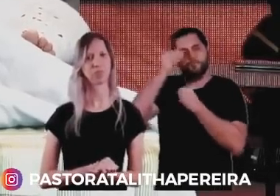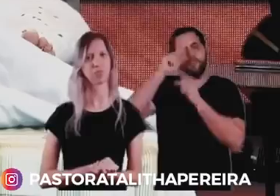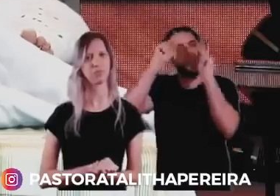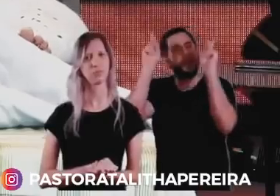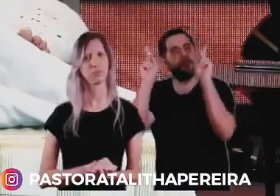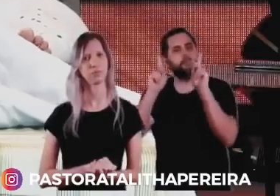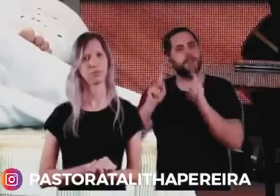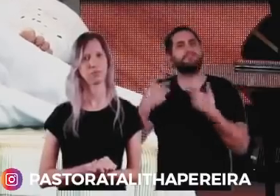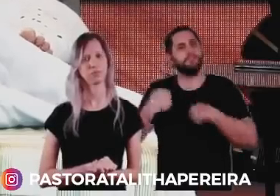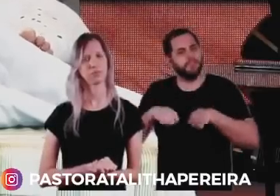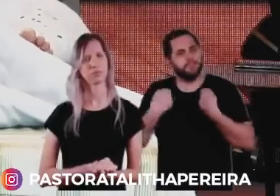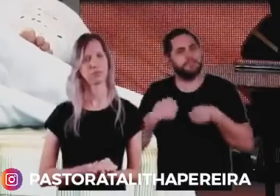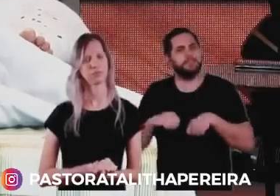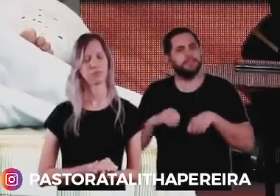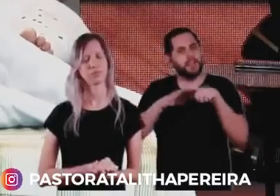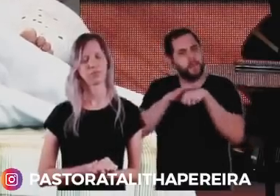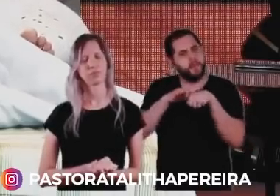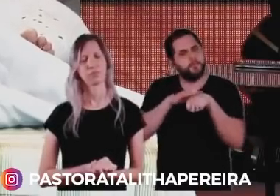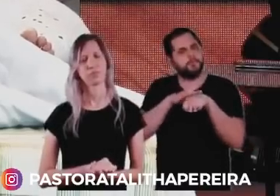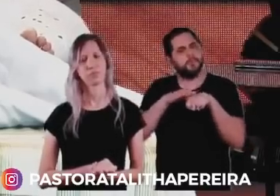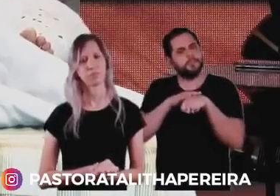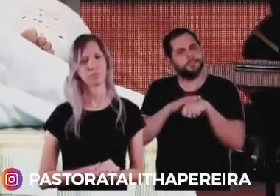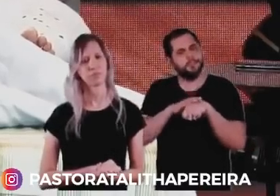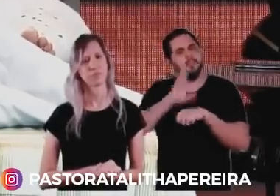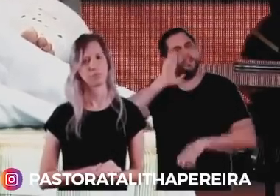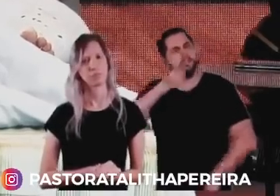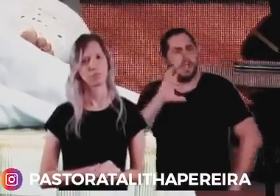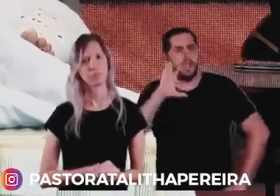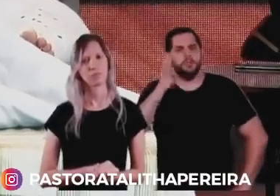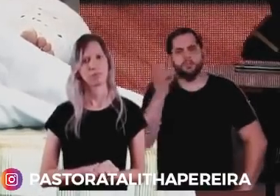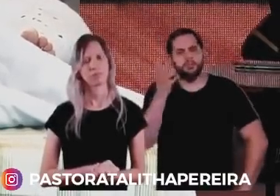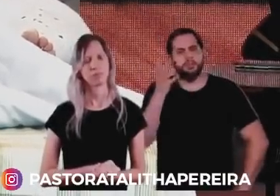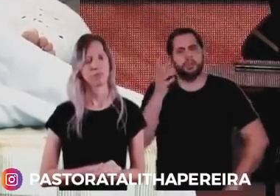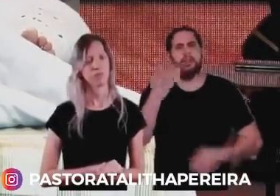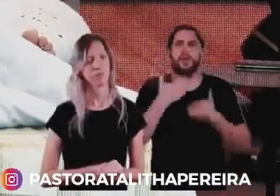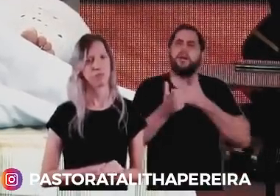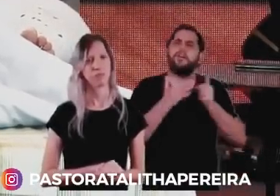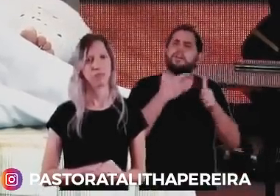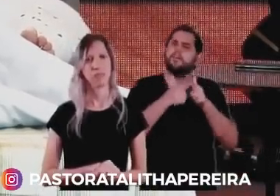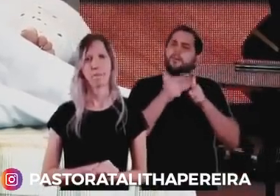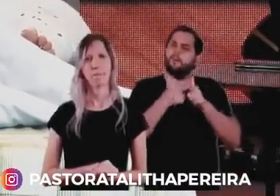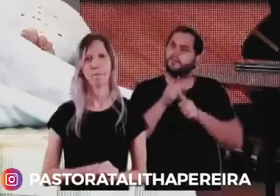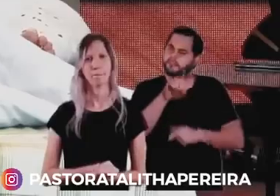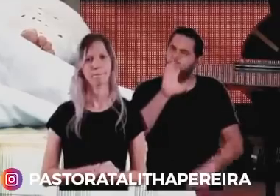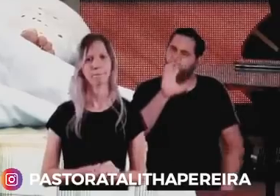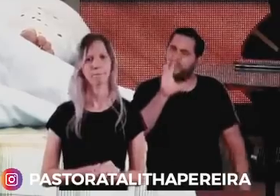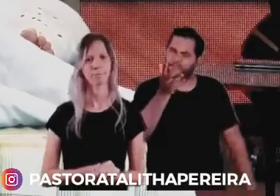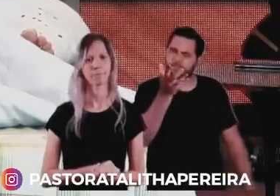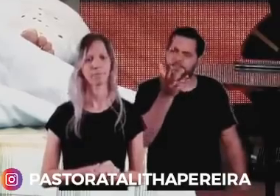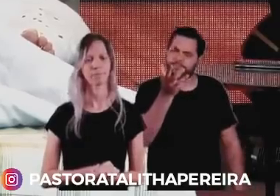Leve diálogo, gente. Você já resolveu alguma coisa, algum problema? Já resolveu